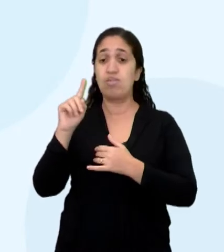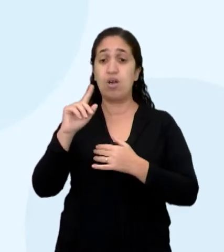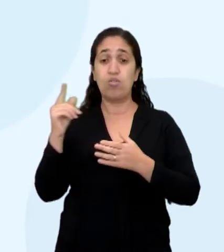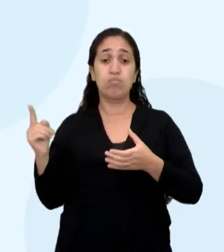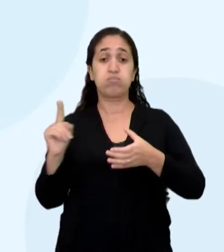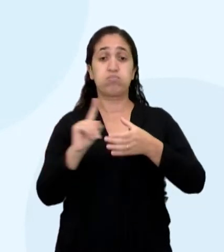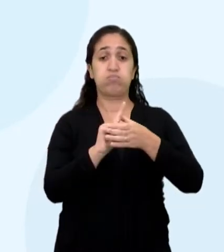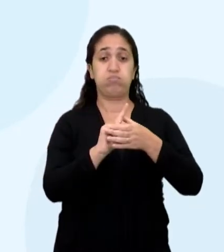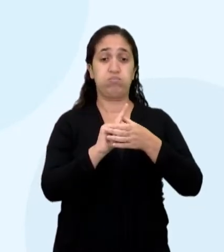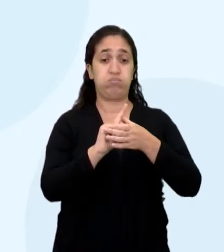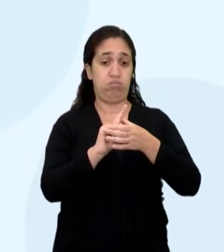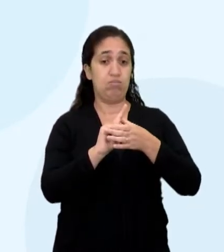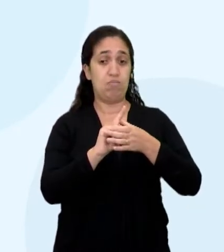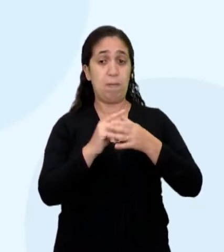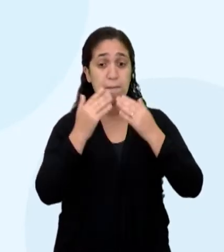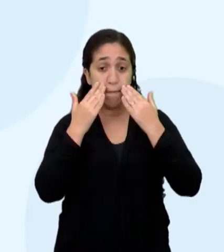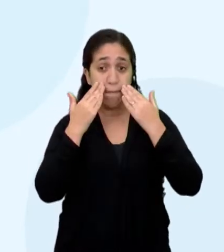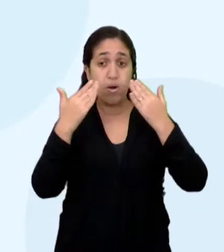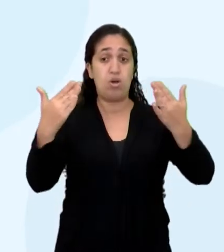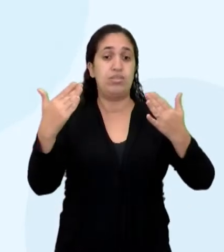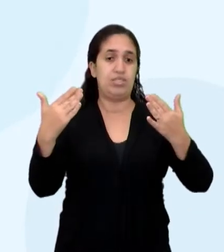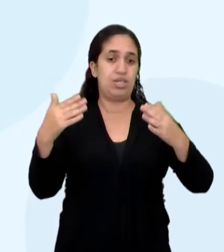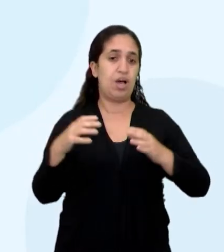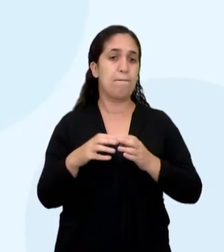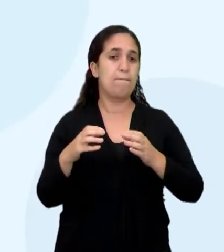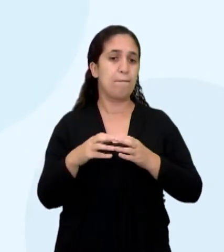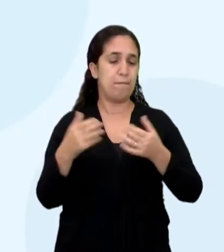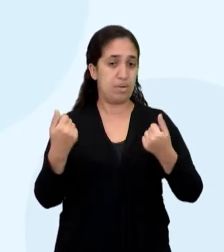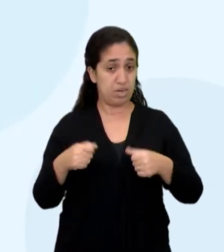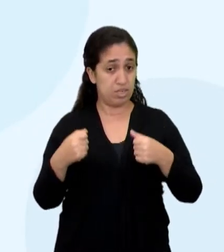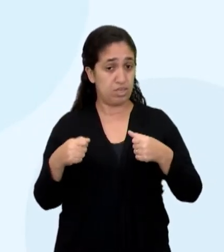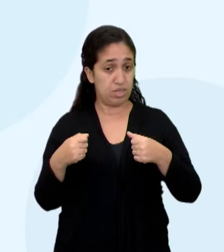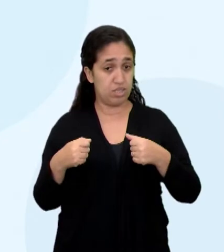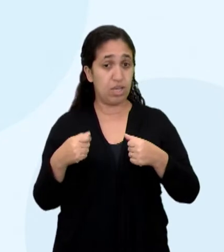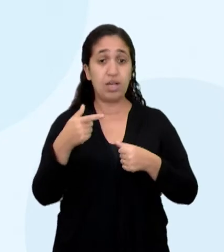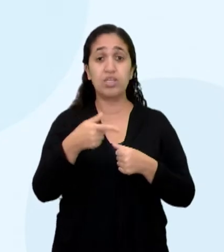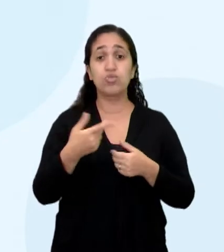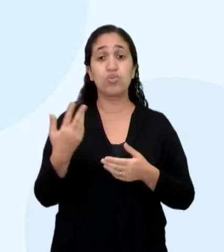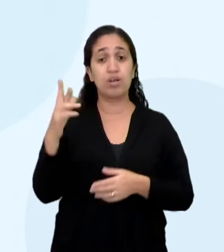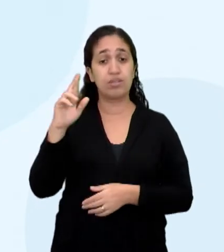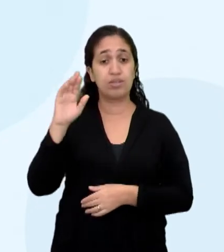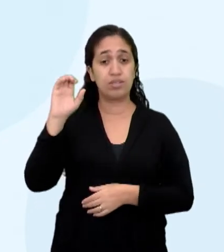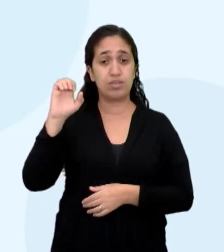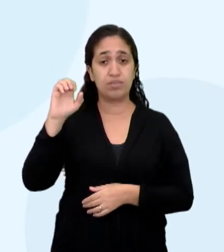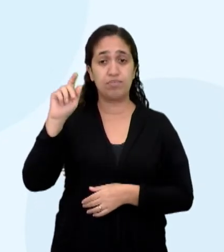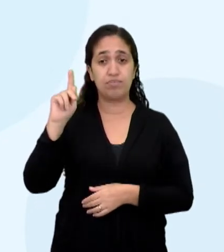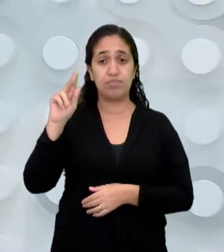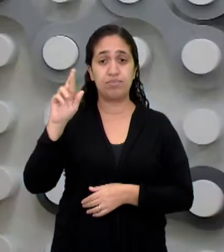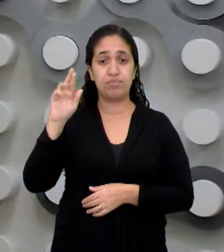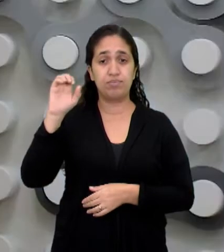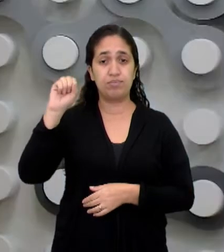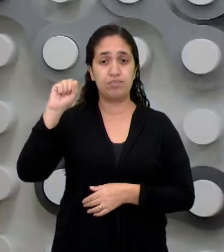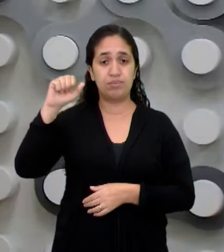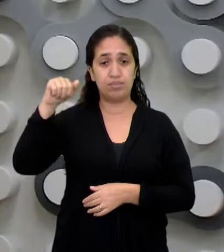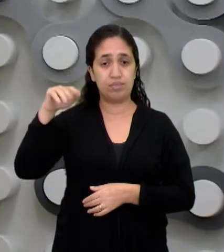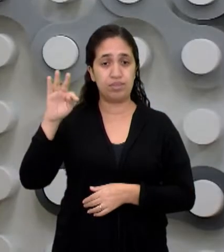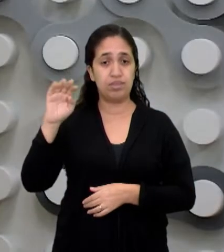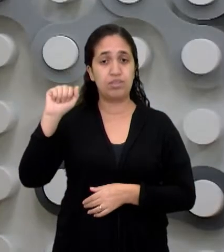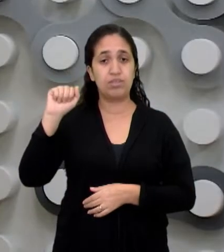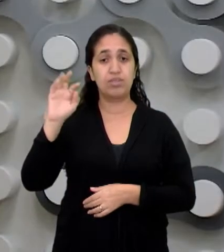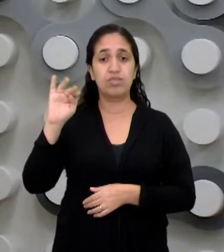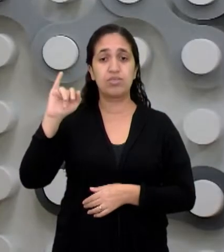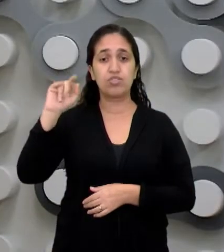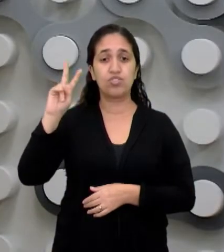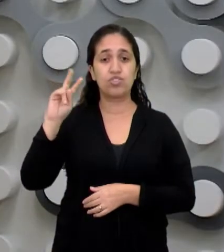aí, não basta aparecer, é preciso representar os interesses do seu grupo, é a definição de representatividade. Porque representatividade é isso, é você aparecer